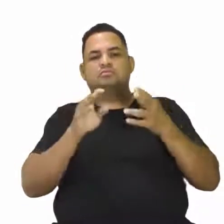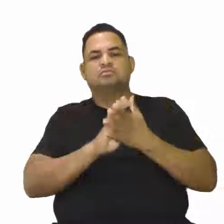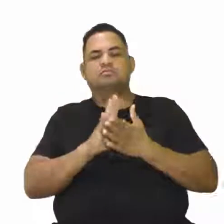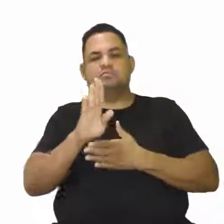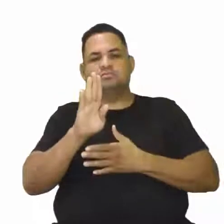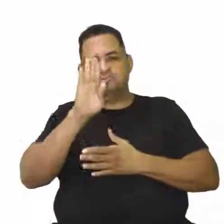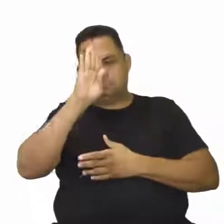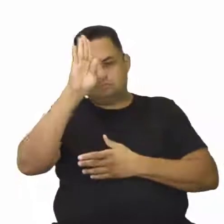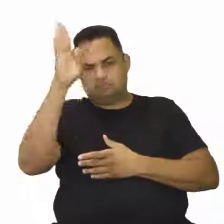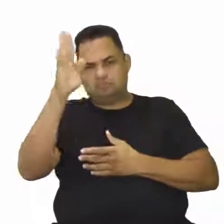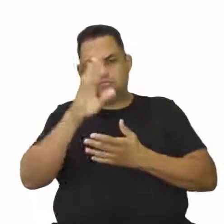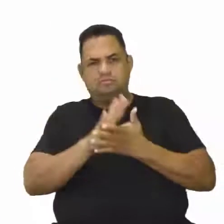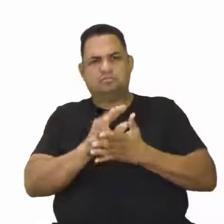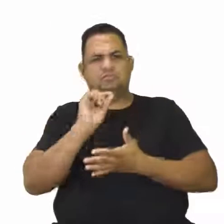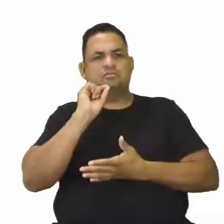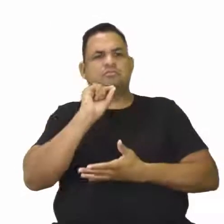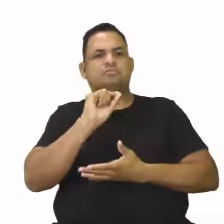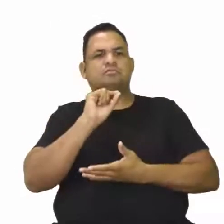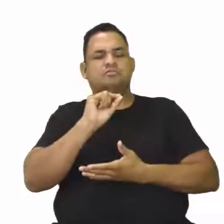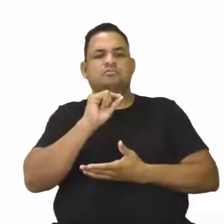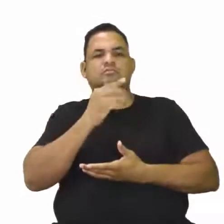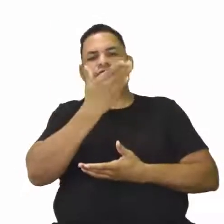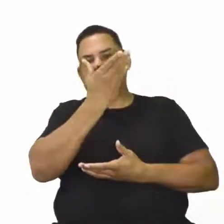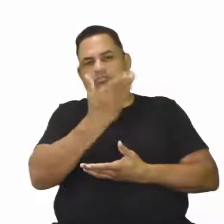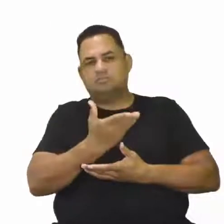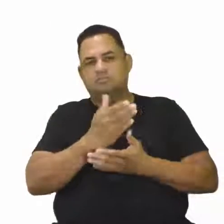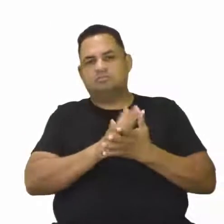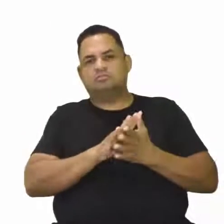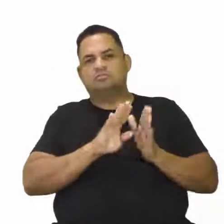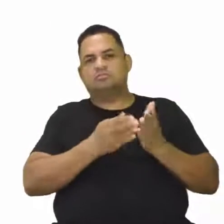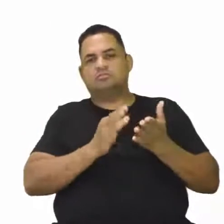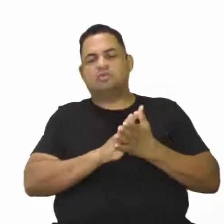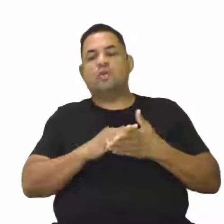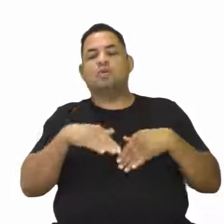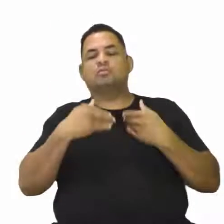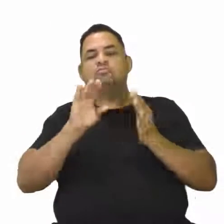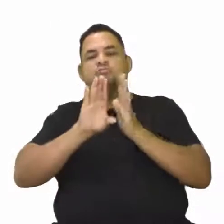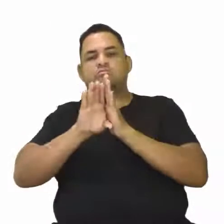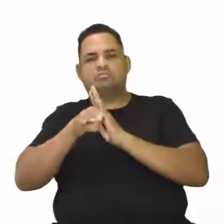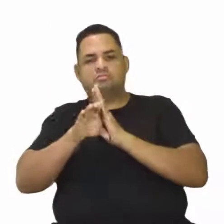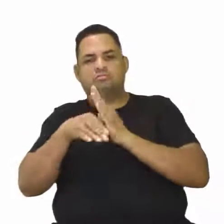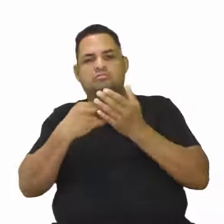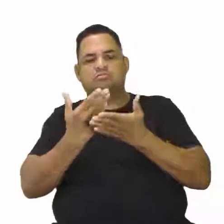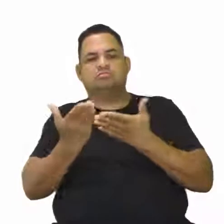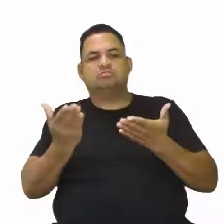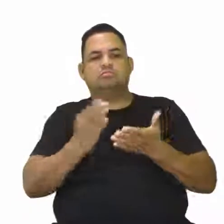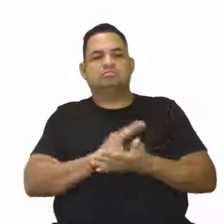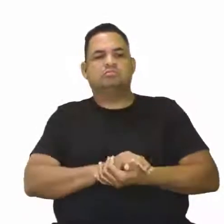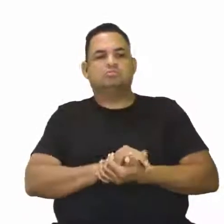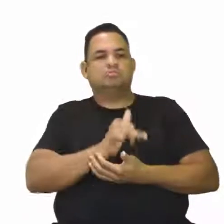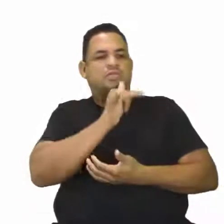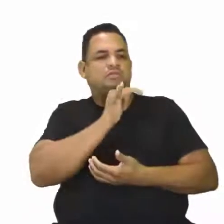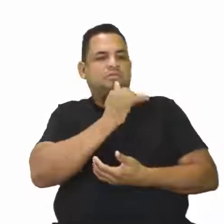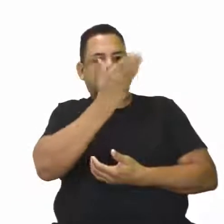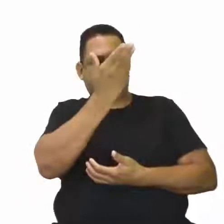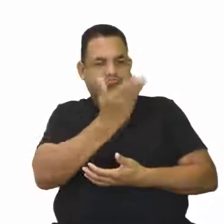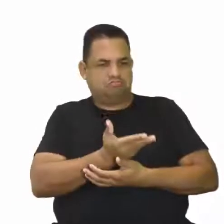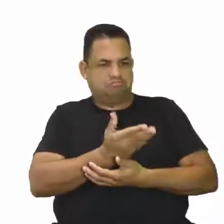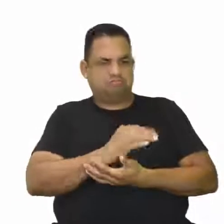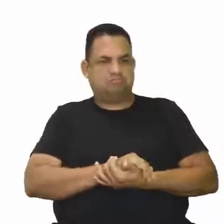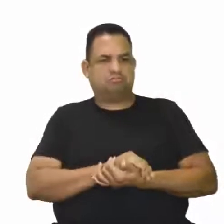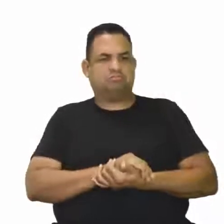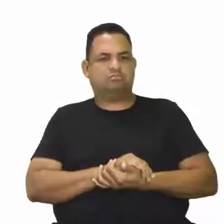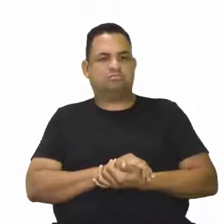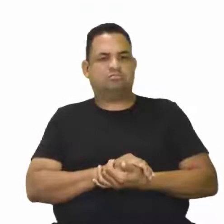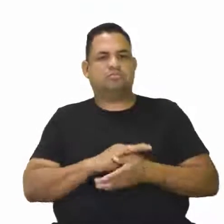E aí ele vai dizer o que que ele é, qual é o conceito e vai dar os exemplos.